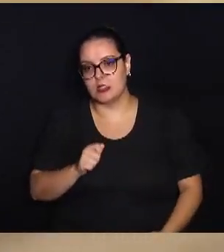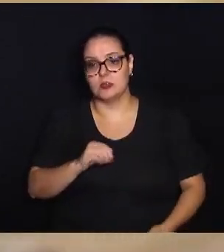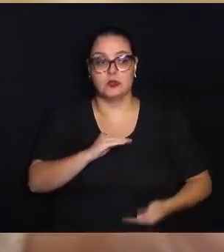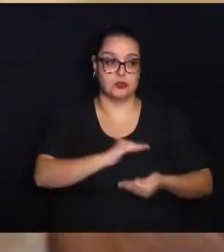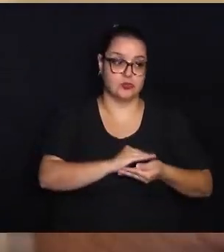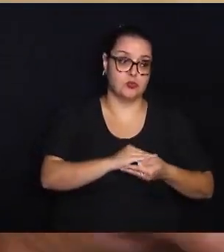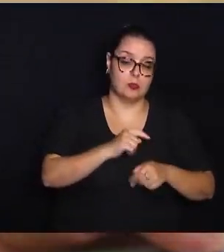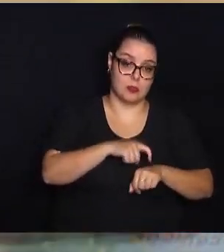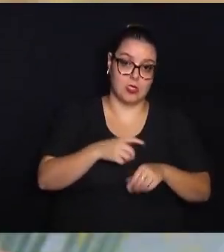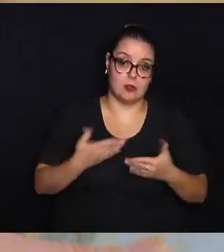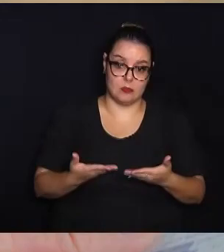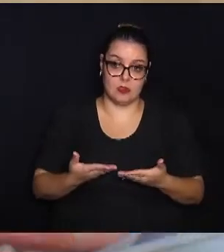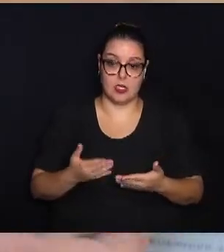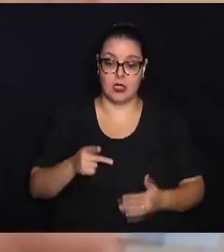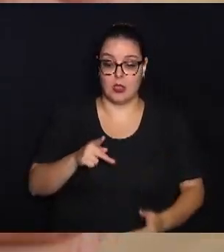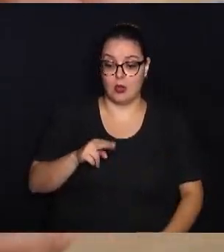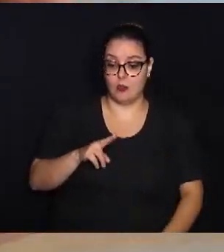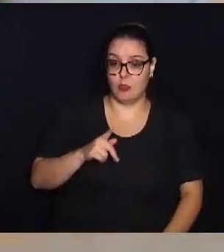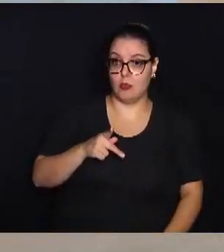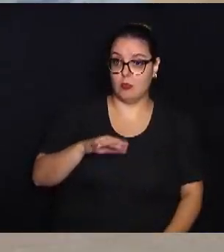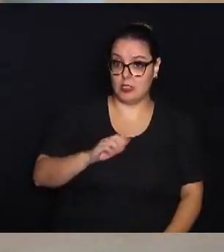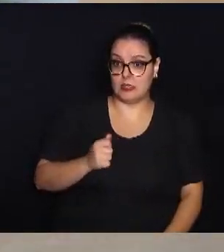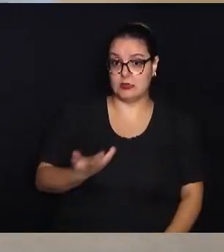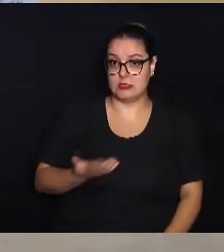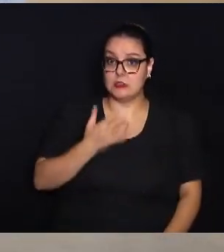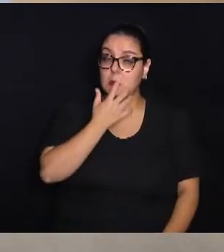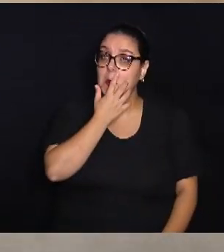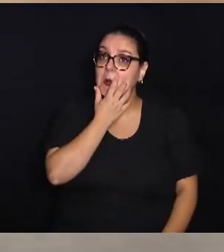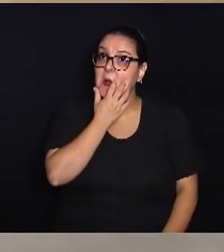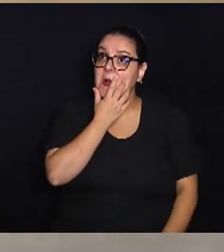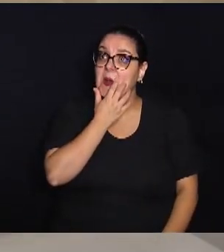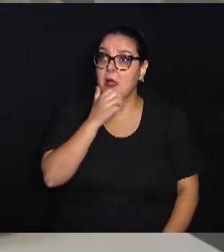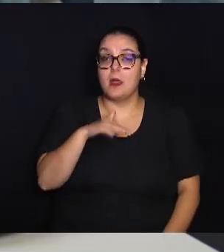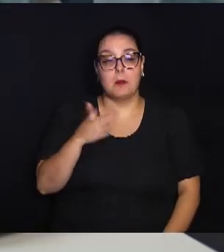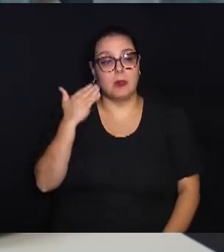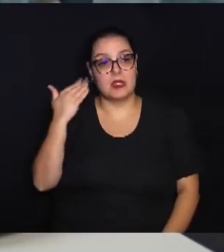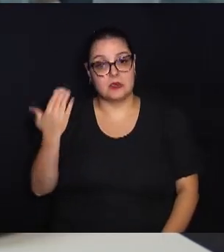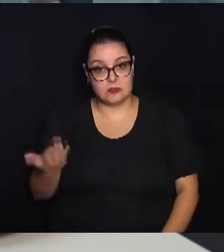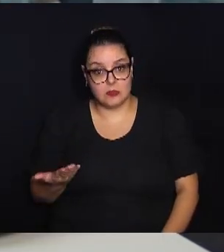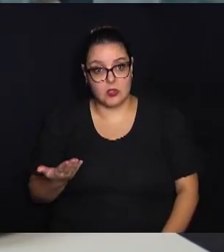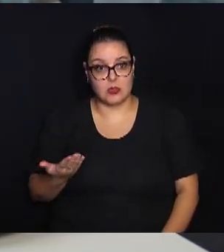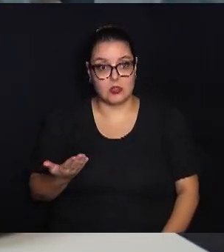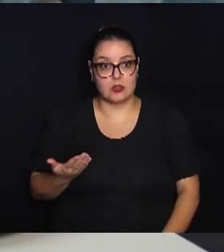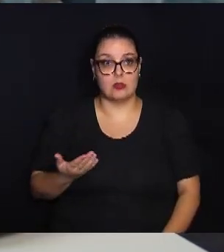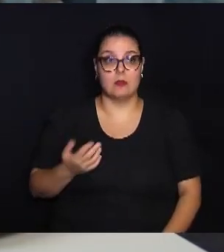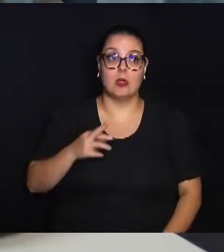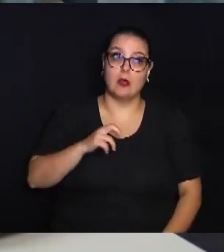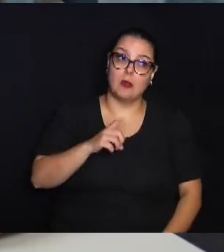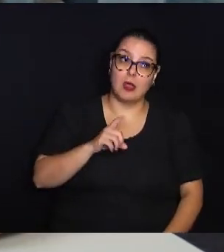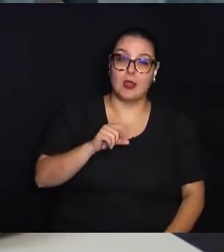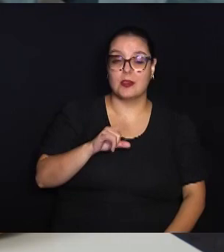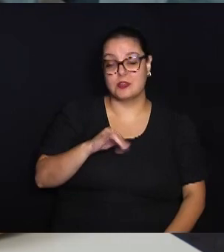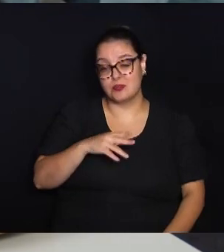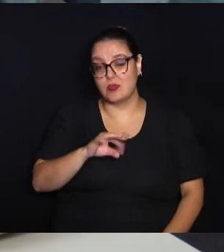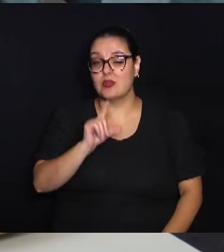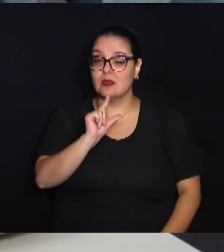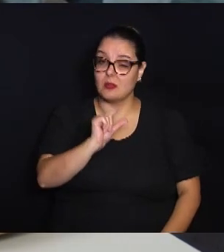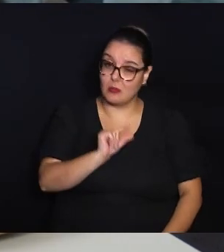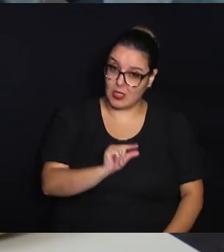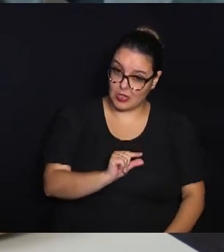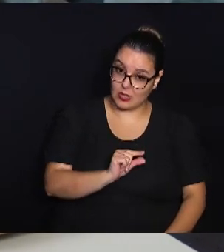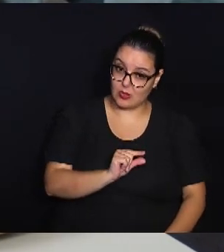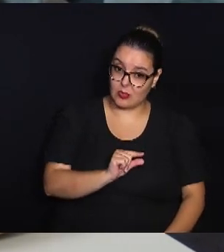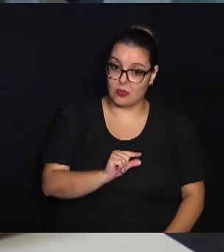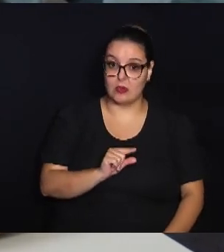fundo para esse período. A poupança, como eu falo, a Academia de Poupança ela é mais popular, só que o rendimento dela é o